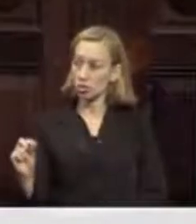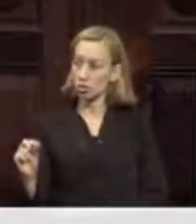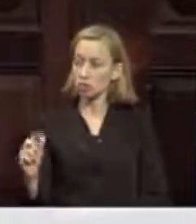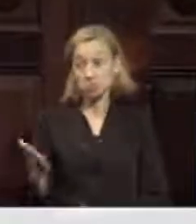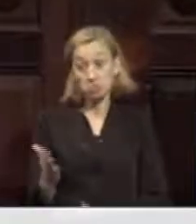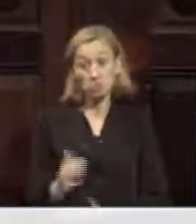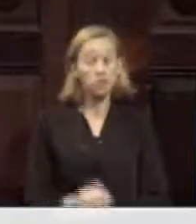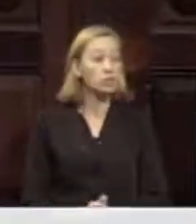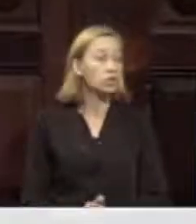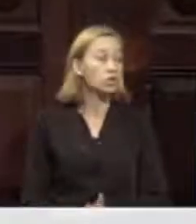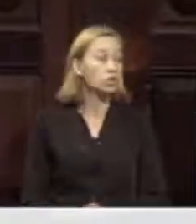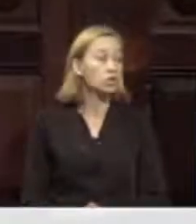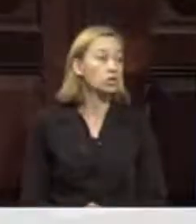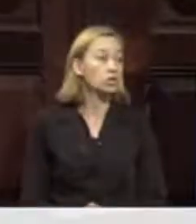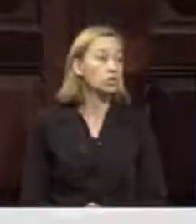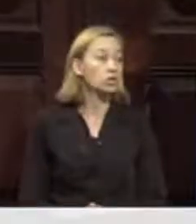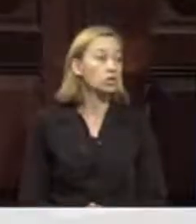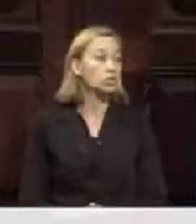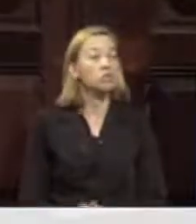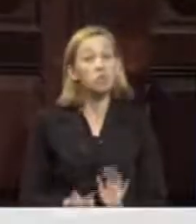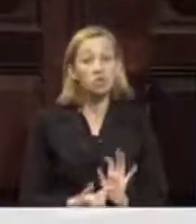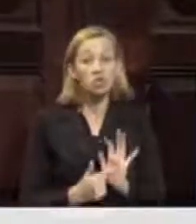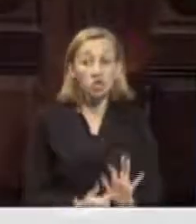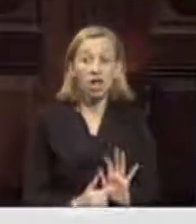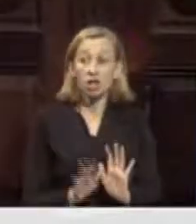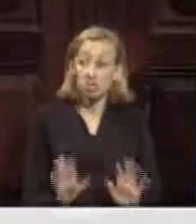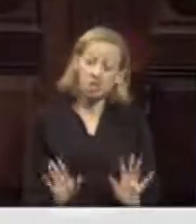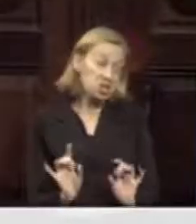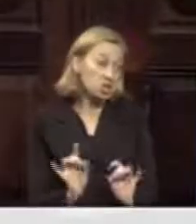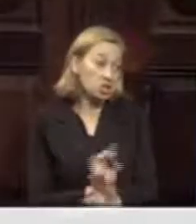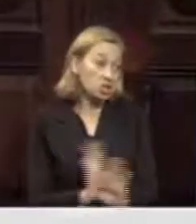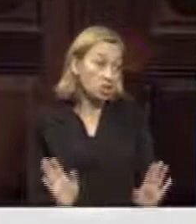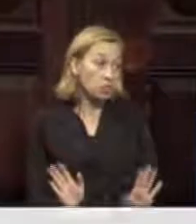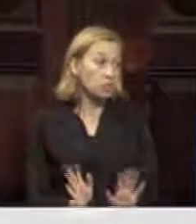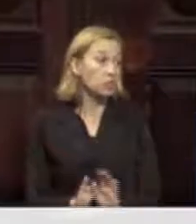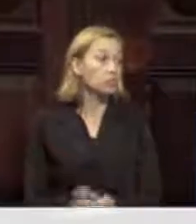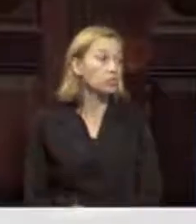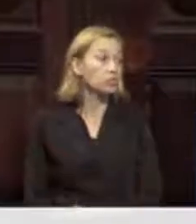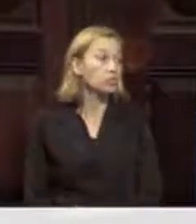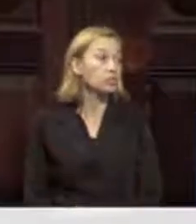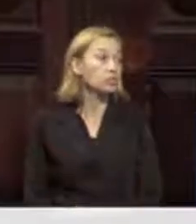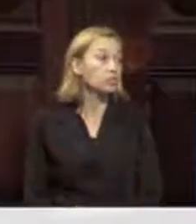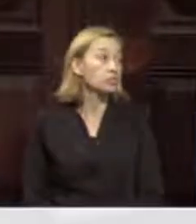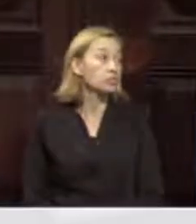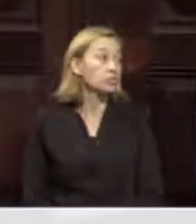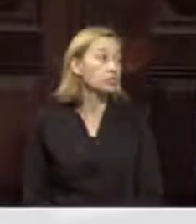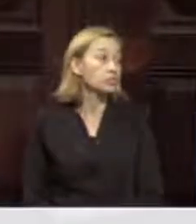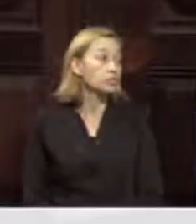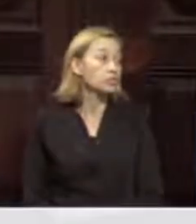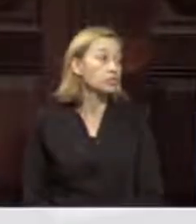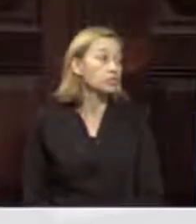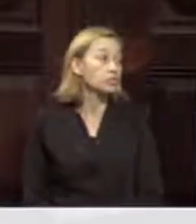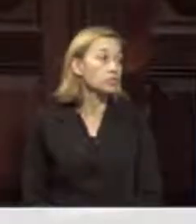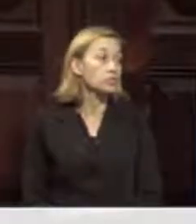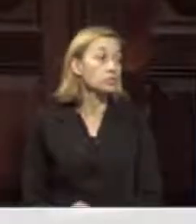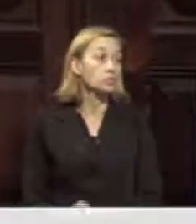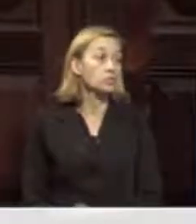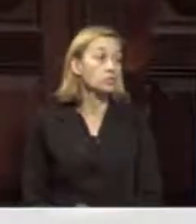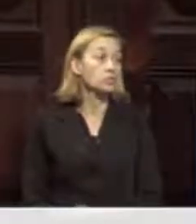é isso que está posto, está colocado, de qualquer maneira fica aqui a nossa